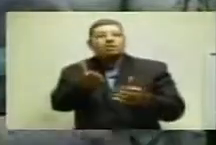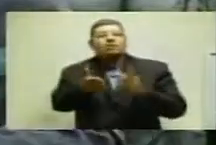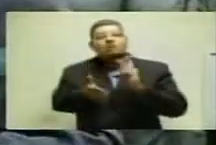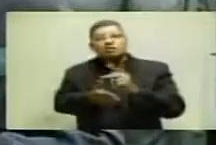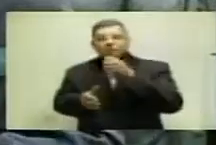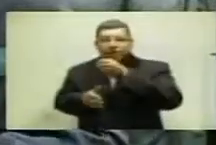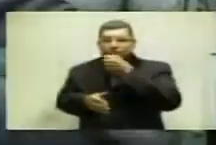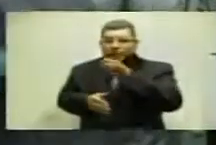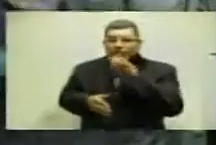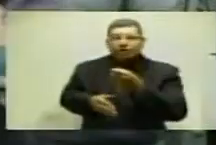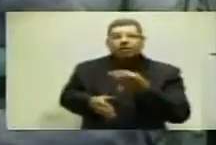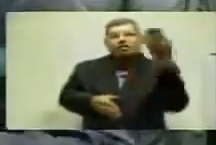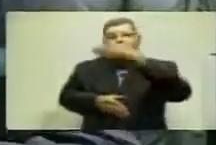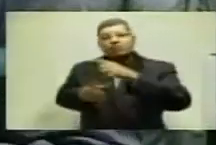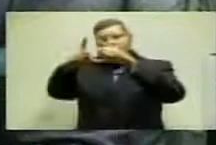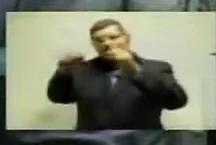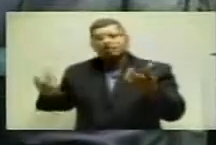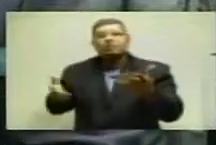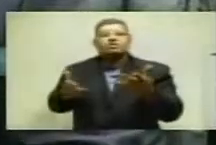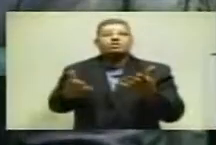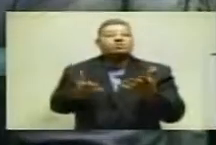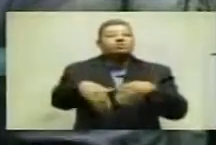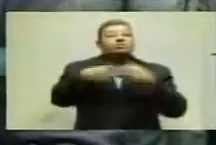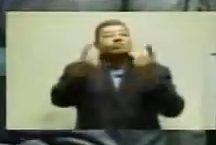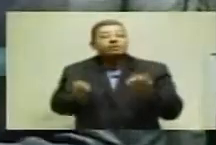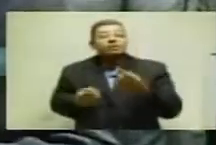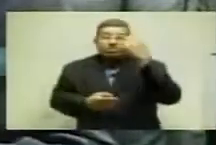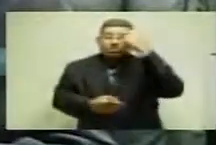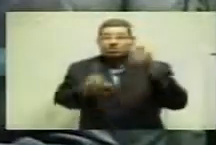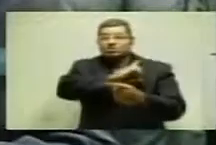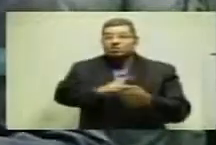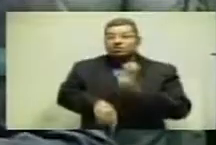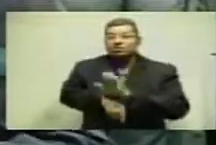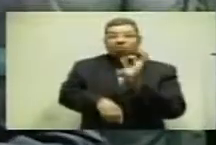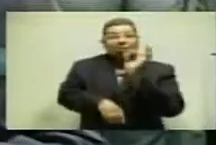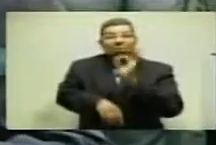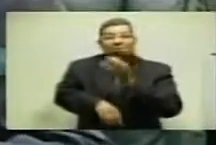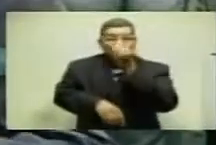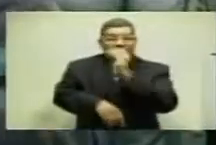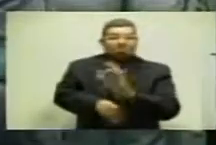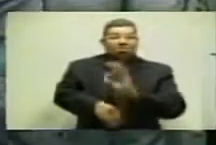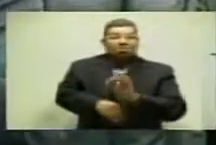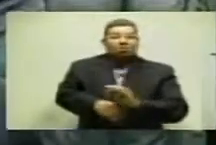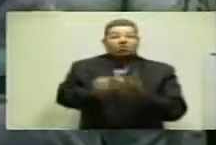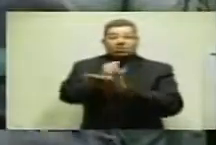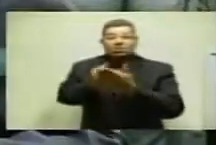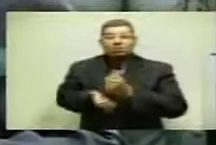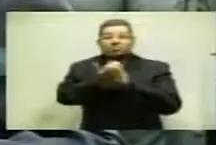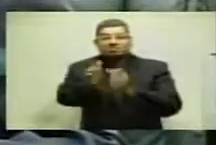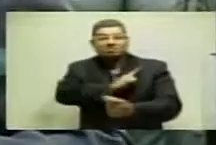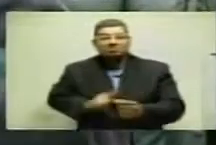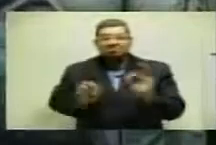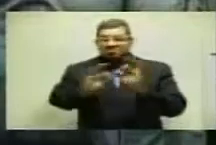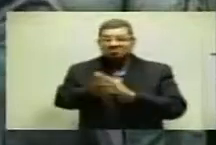sempre dando entrevista, vai para Brasília, mas eu acho que os deputados estaduais aqui, ninguém deve ter recebido, nem da base de apoio ao